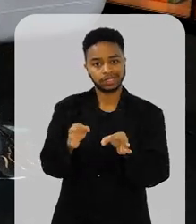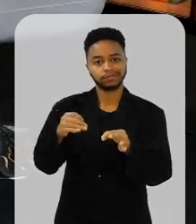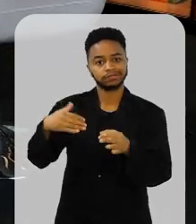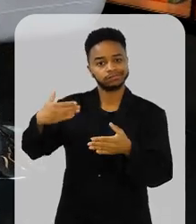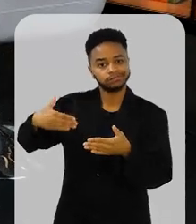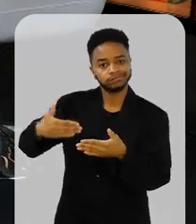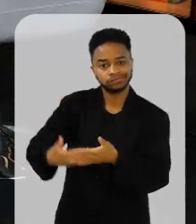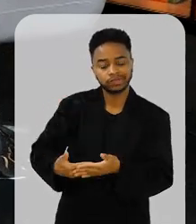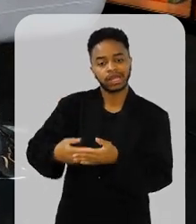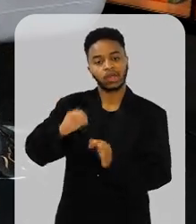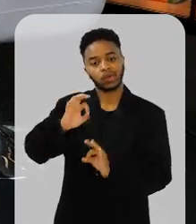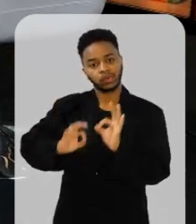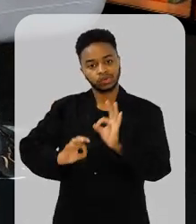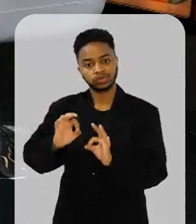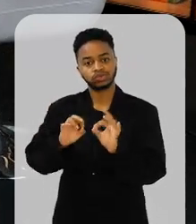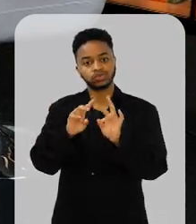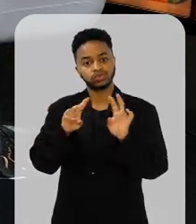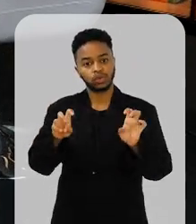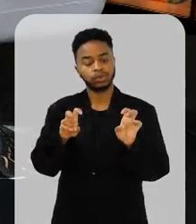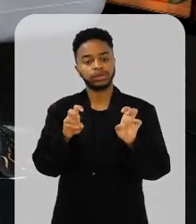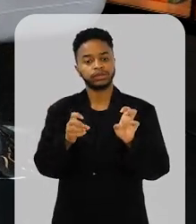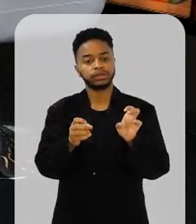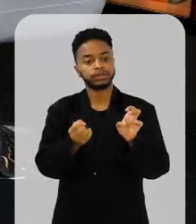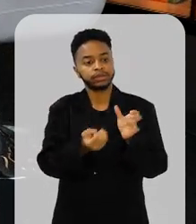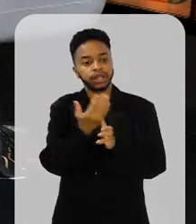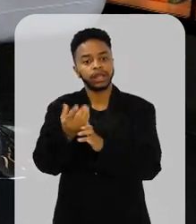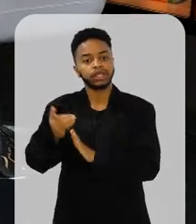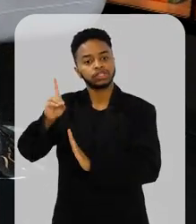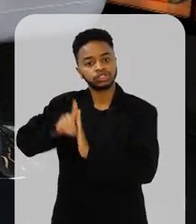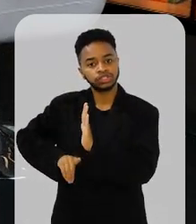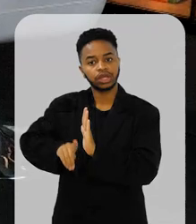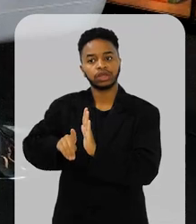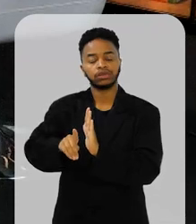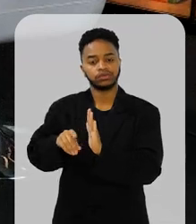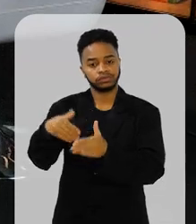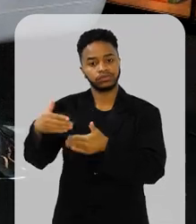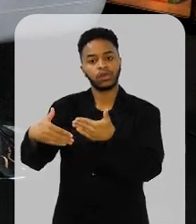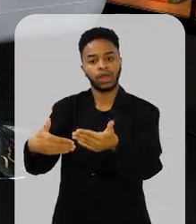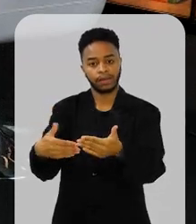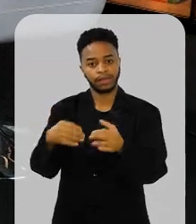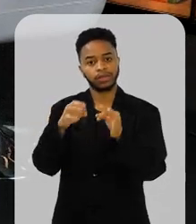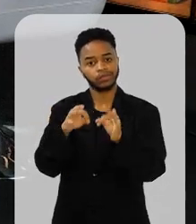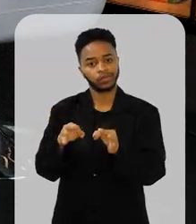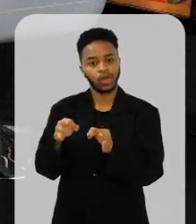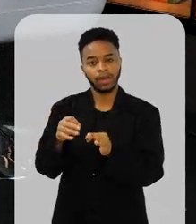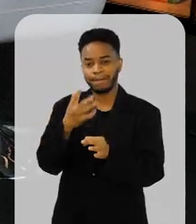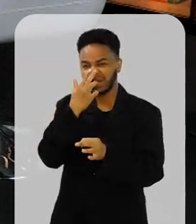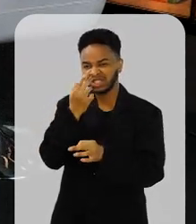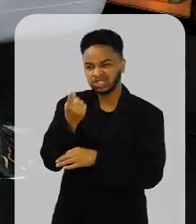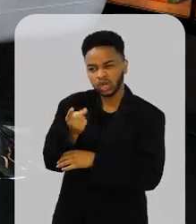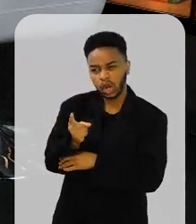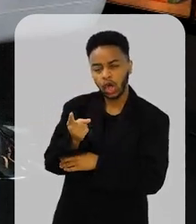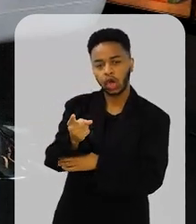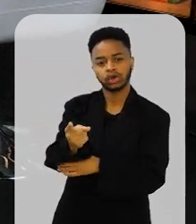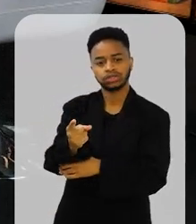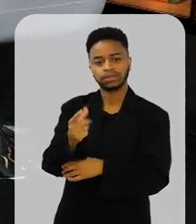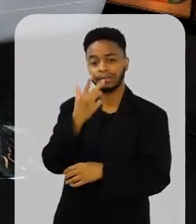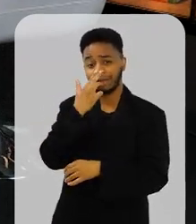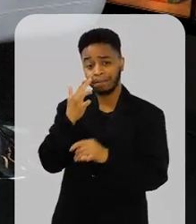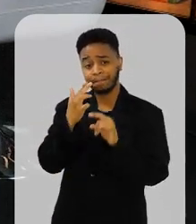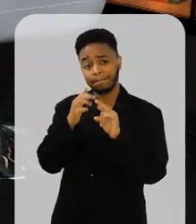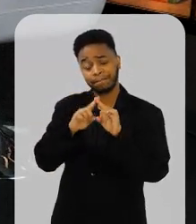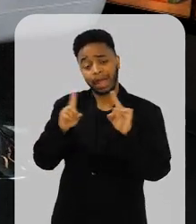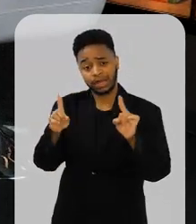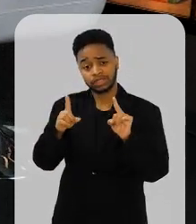longo um a caminho. Ser percorrido. Construção de direitos é um caminho. De enfrentamento. Caminho longo. É longo, mas é como se fosse uma